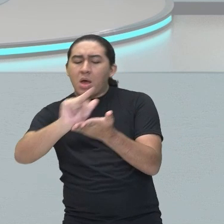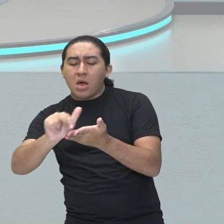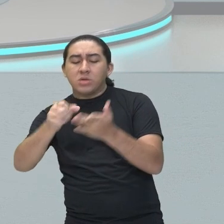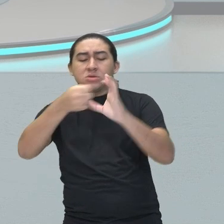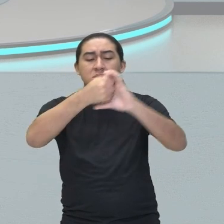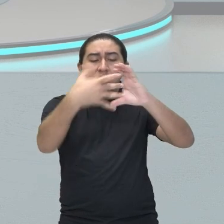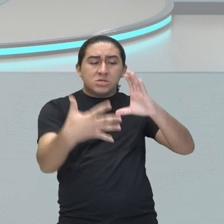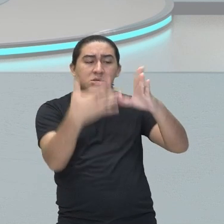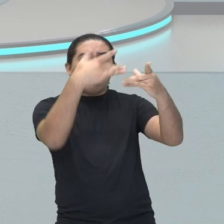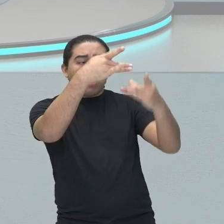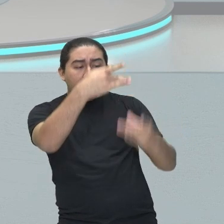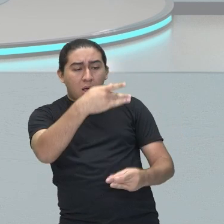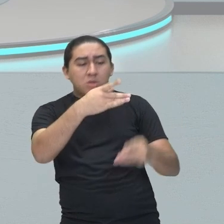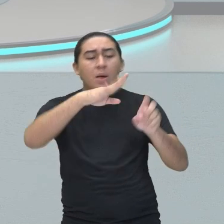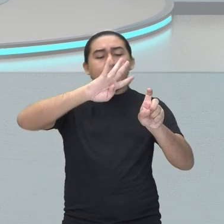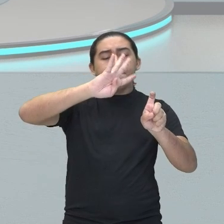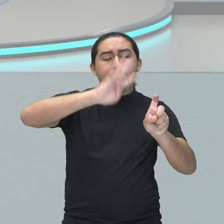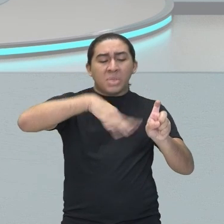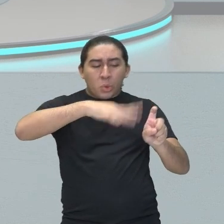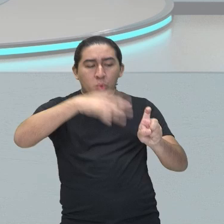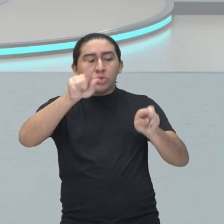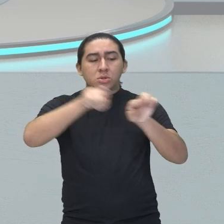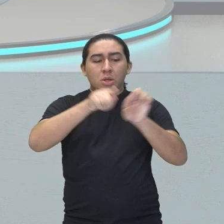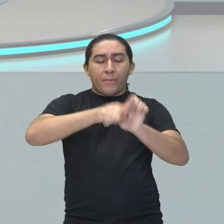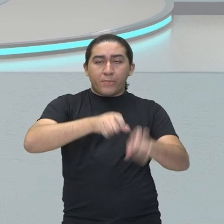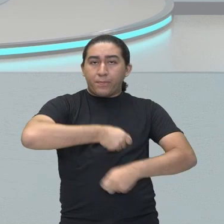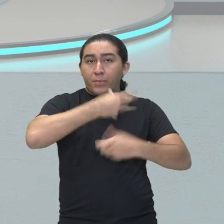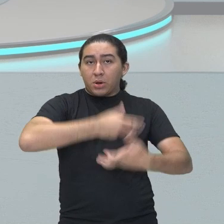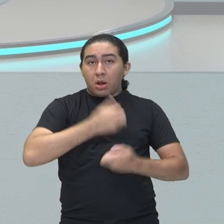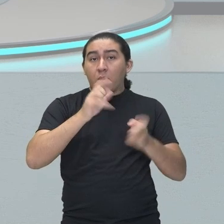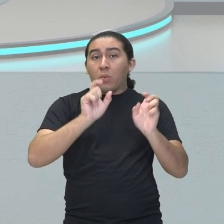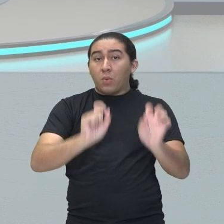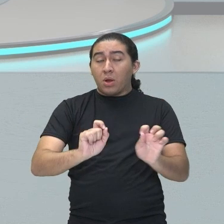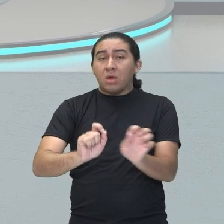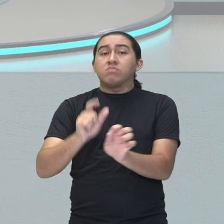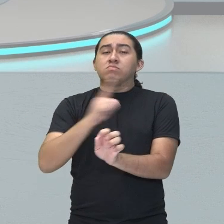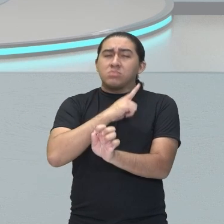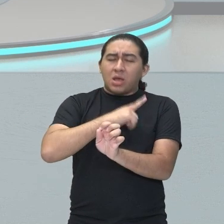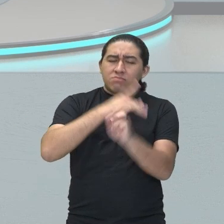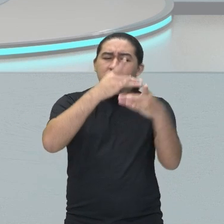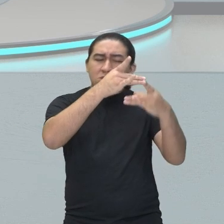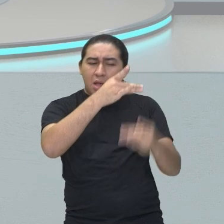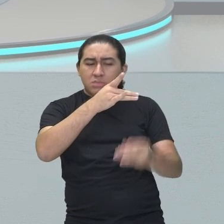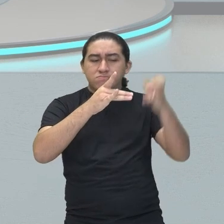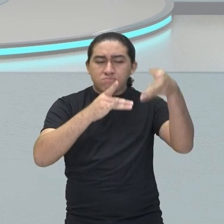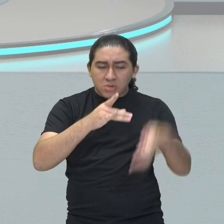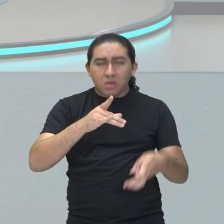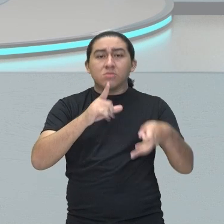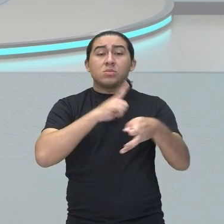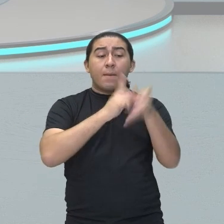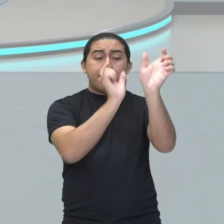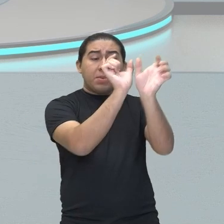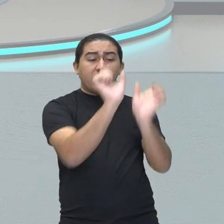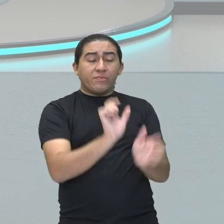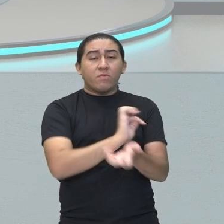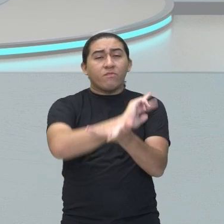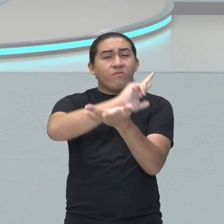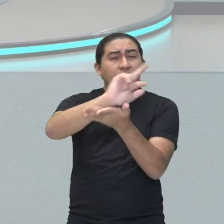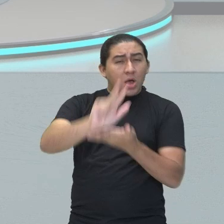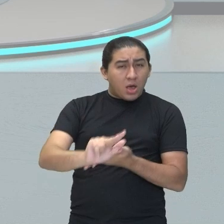de mitologia, contado de uma forma bem trabalhada mesmo,